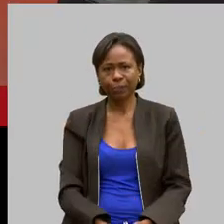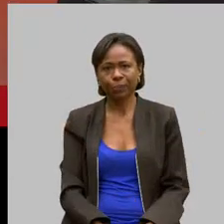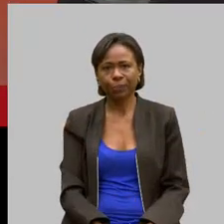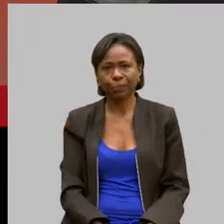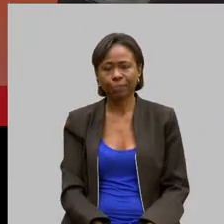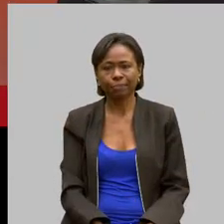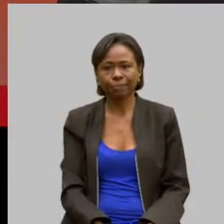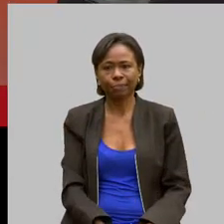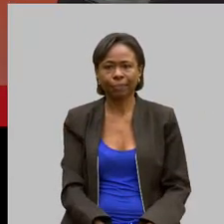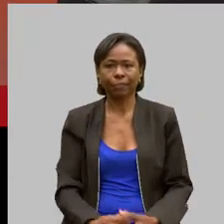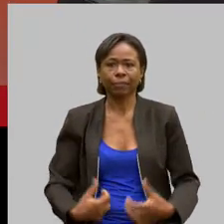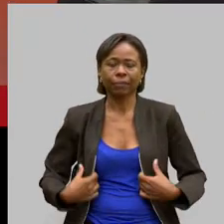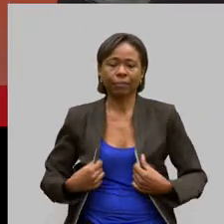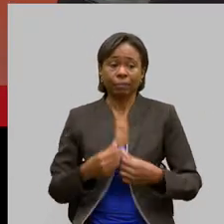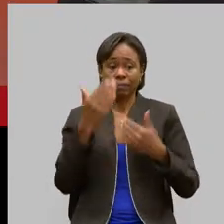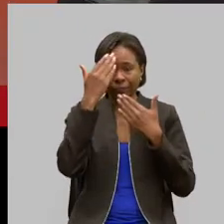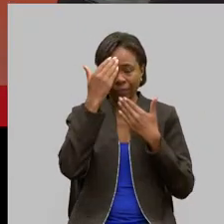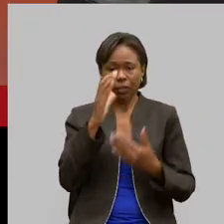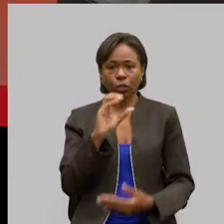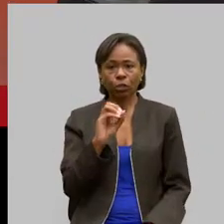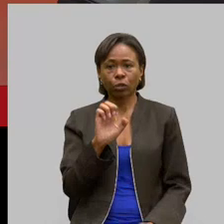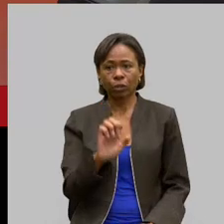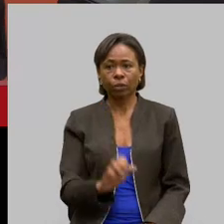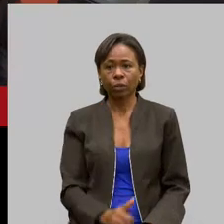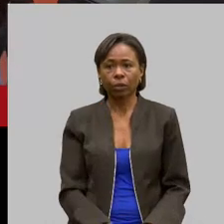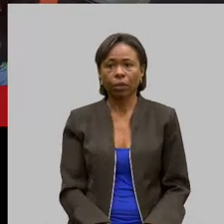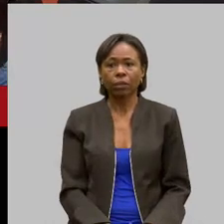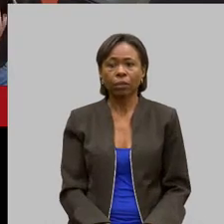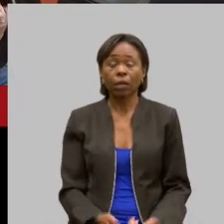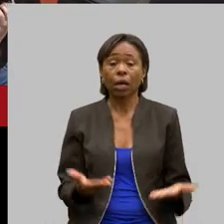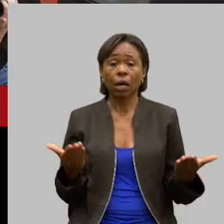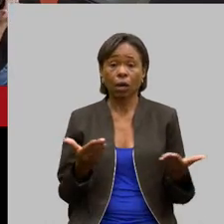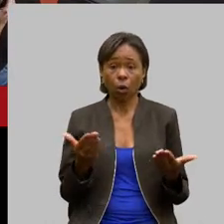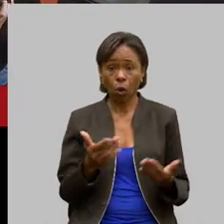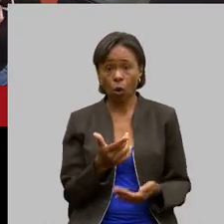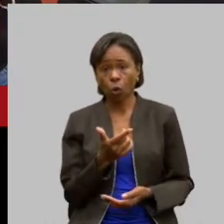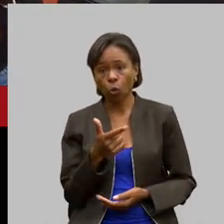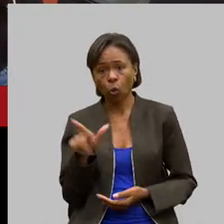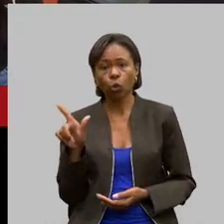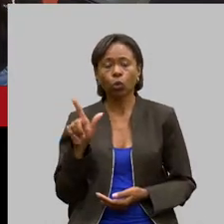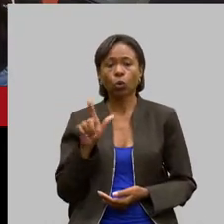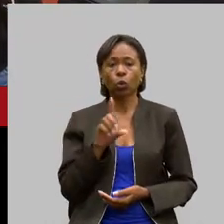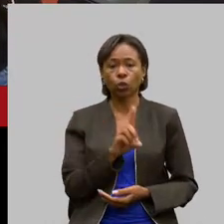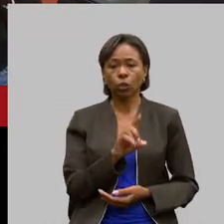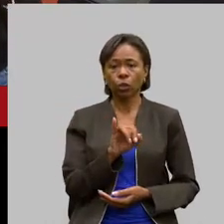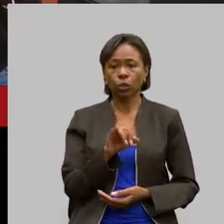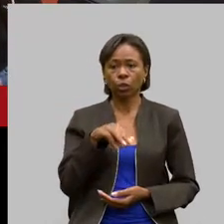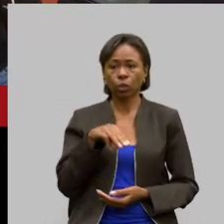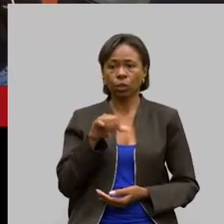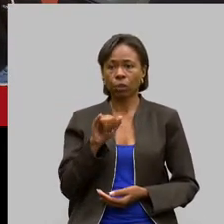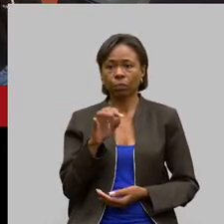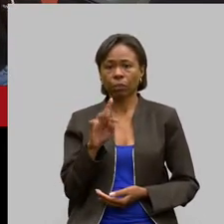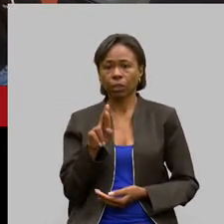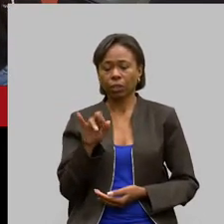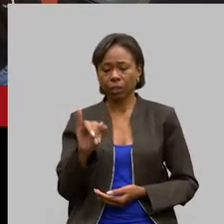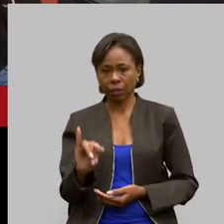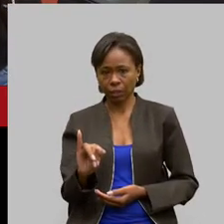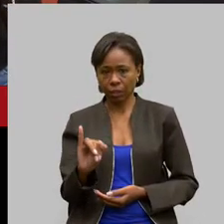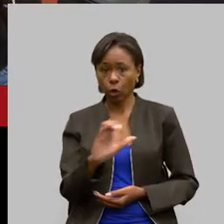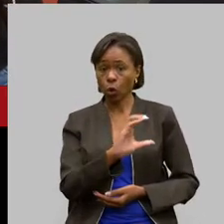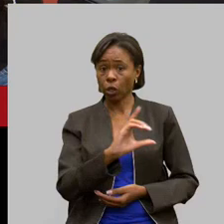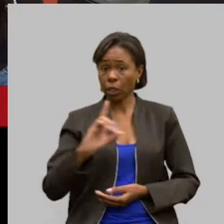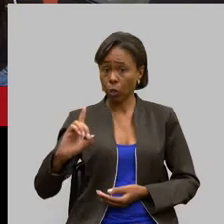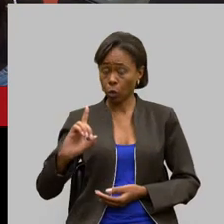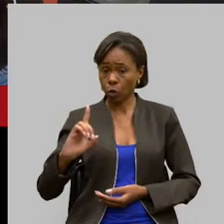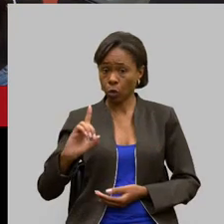Deus obrigado agora nacia coordenador do Moab Belo Horizonte e